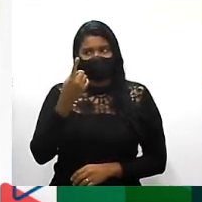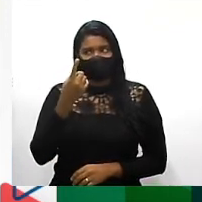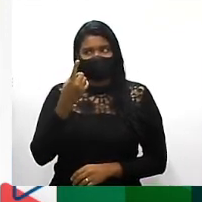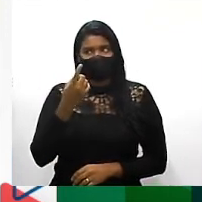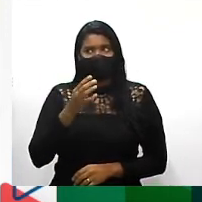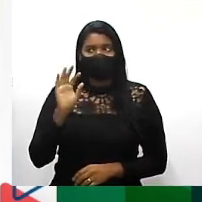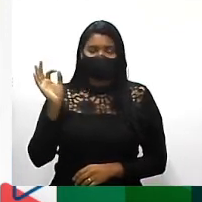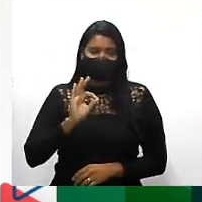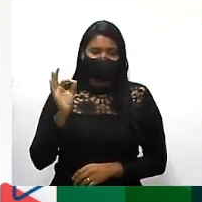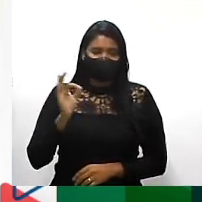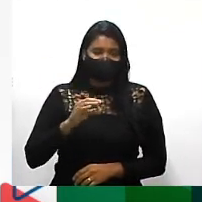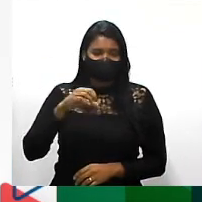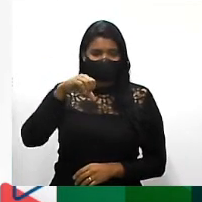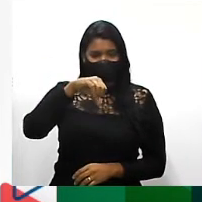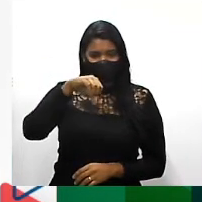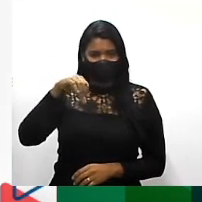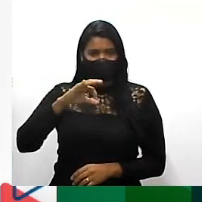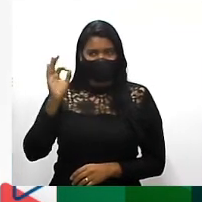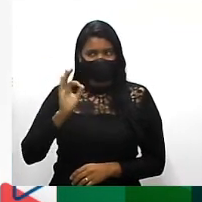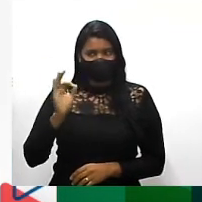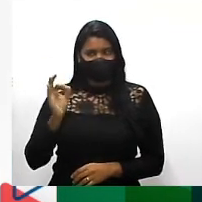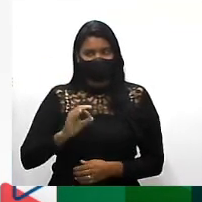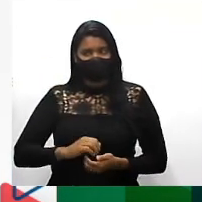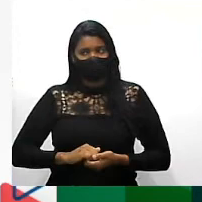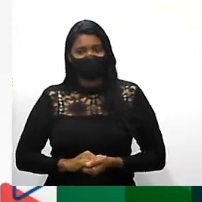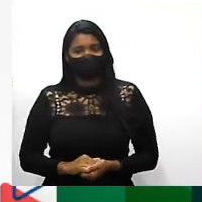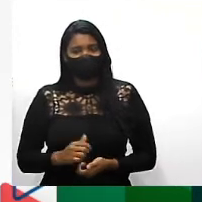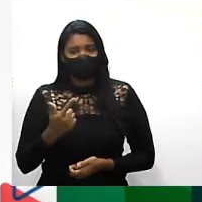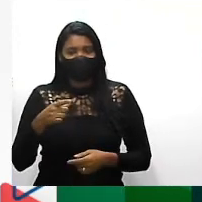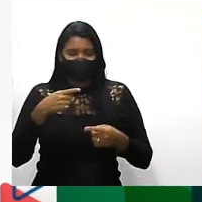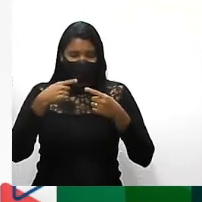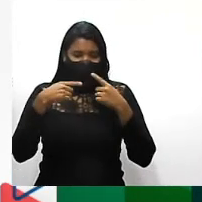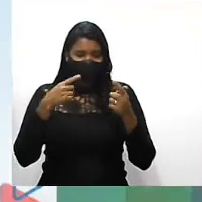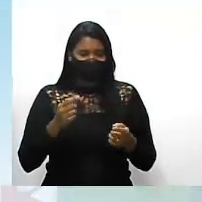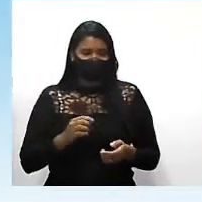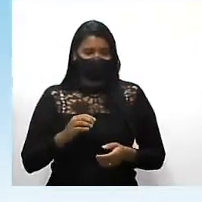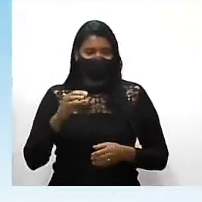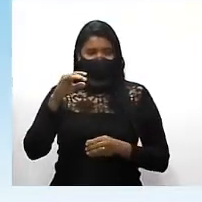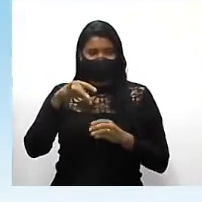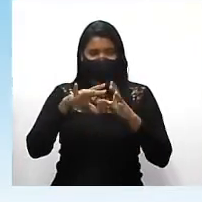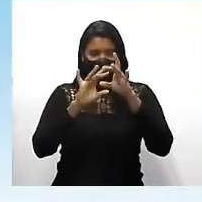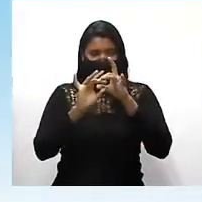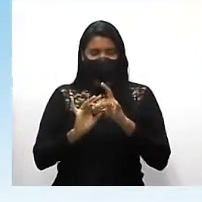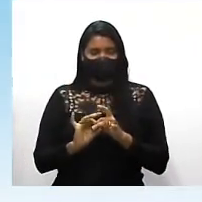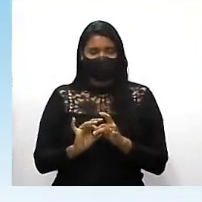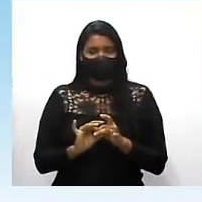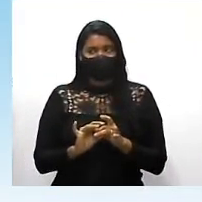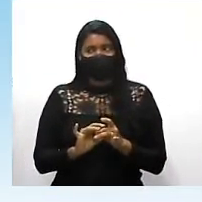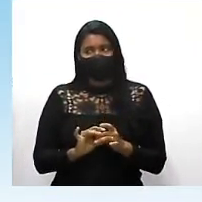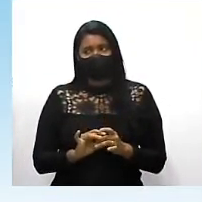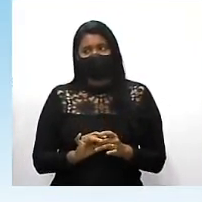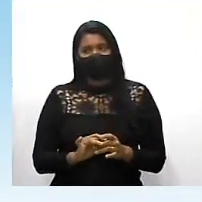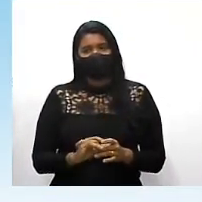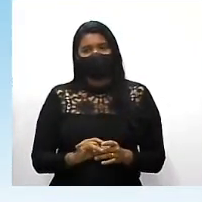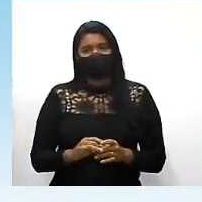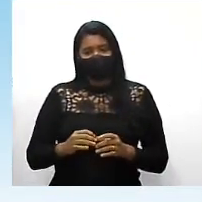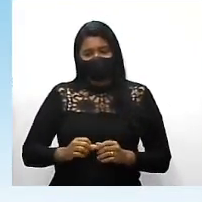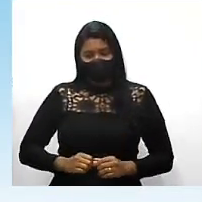para 99%. Outra discussão dentro desse contexto,